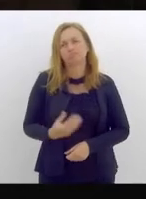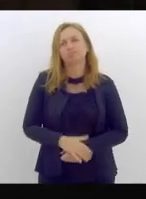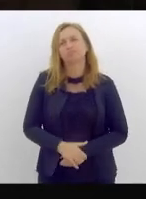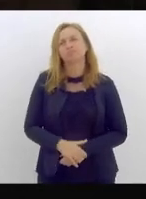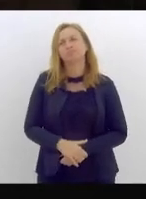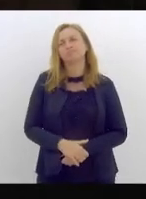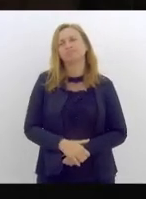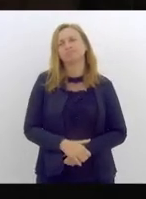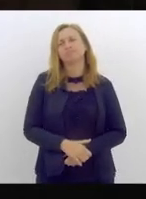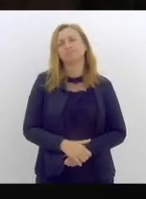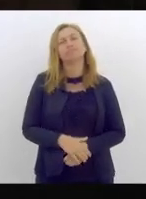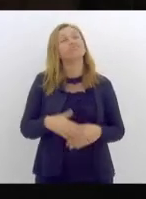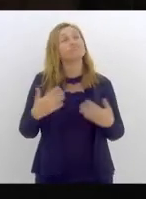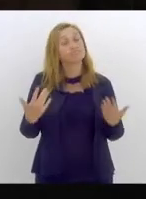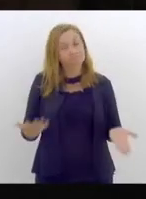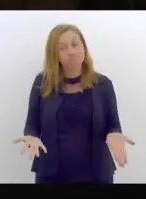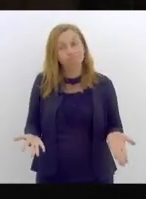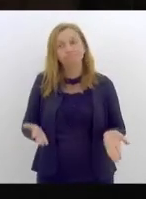Então